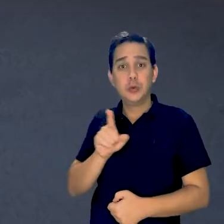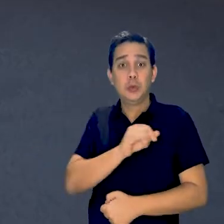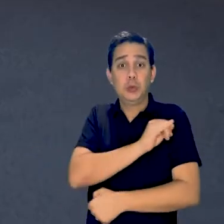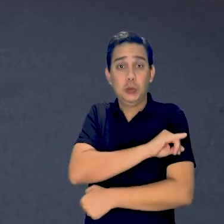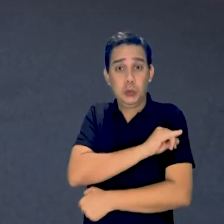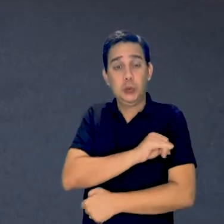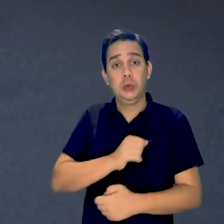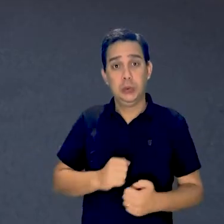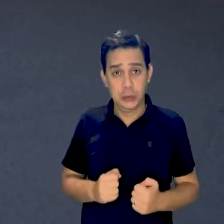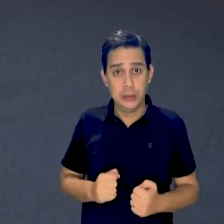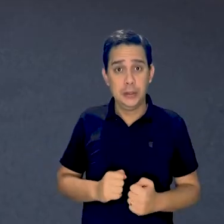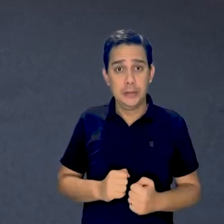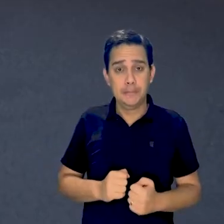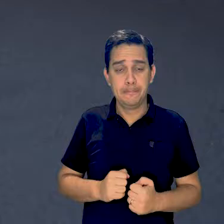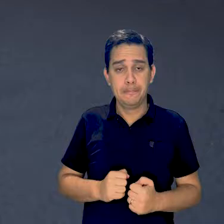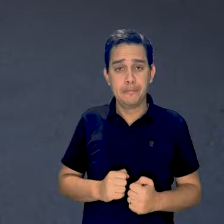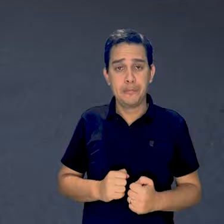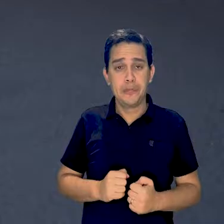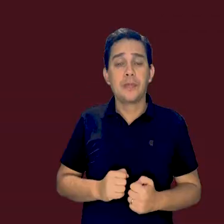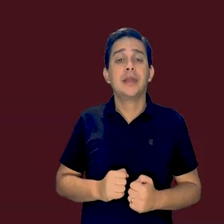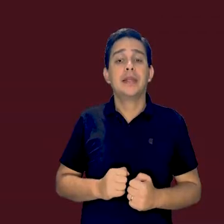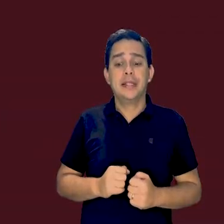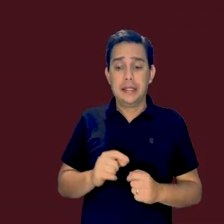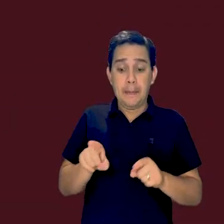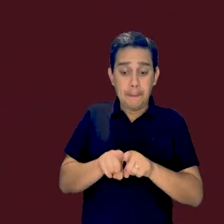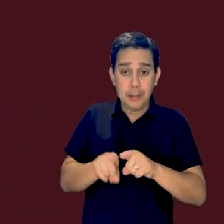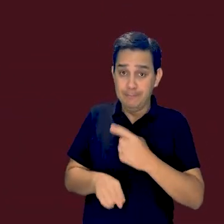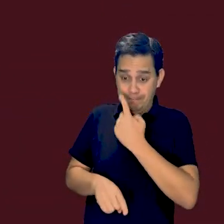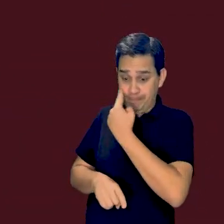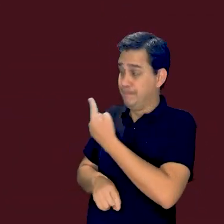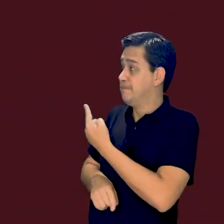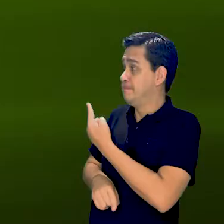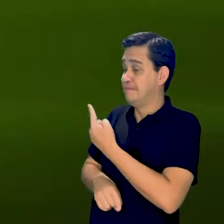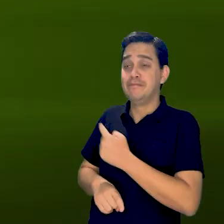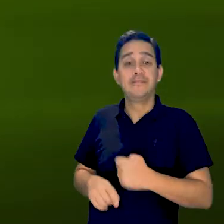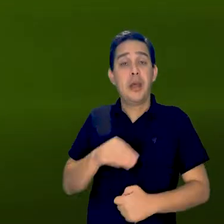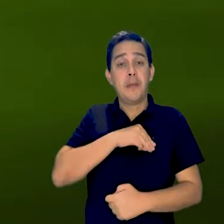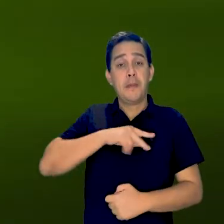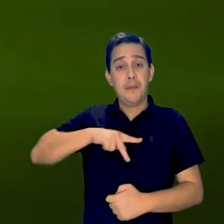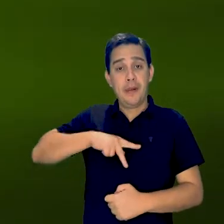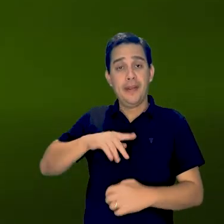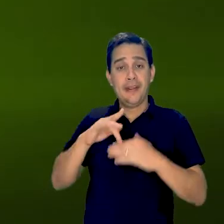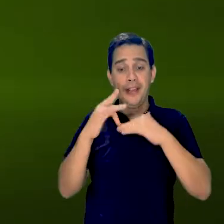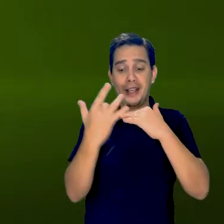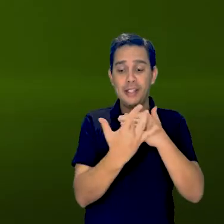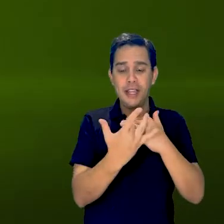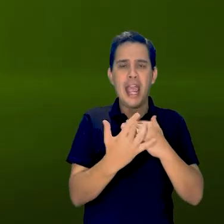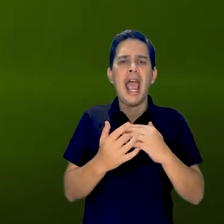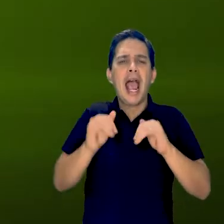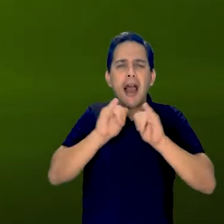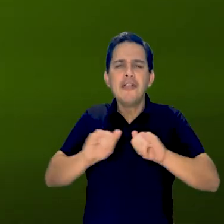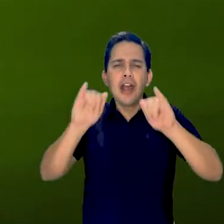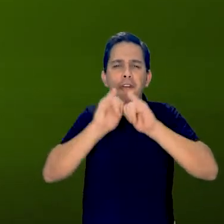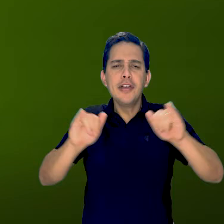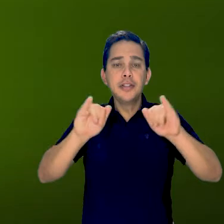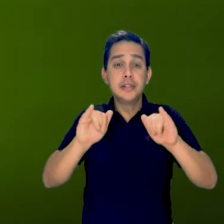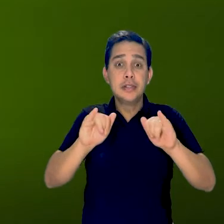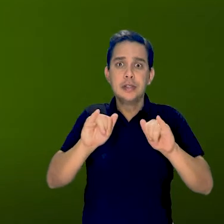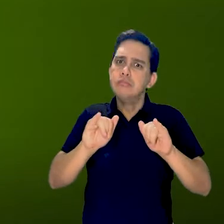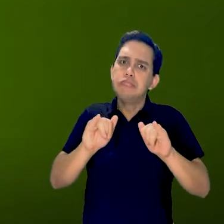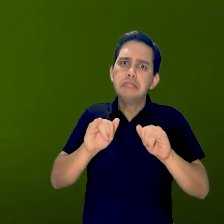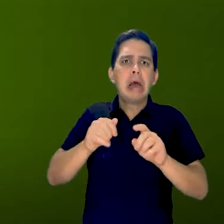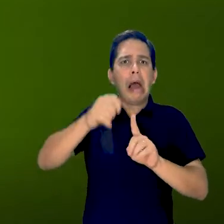que resultou na morte da vítima. E no quadro MPRJ nas redes, você vai ficar por dentro da campanha Abril Verde, que